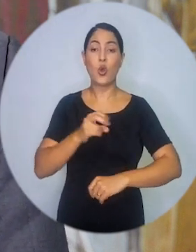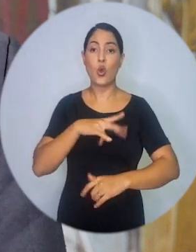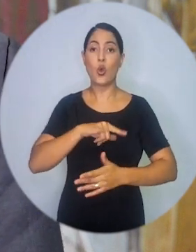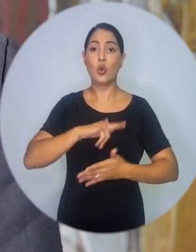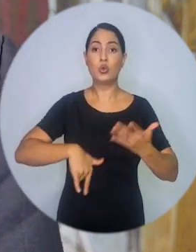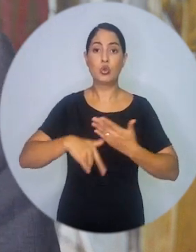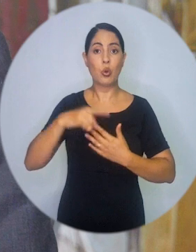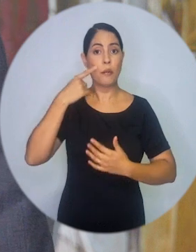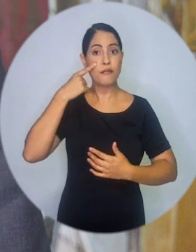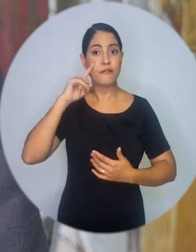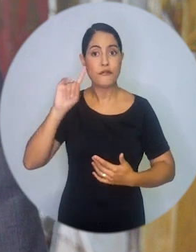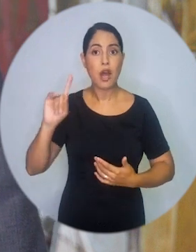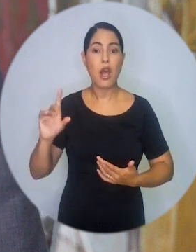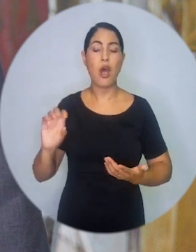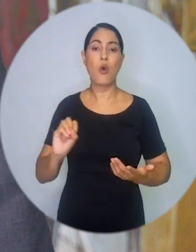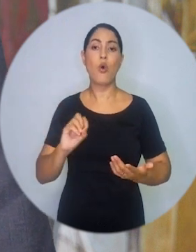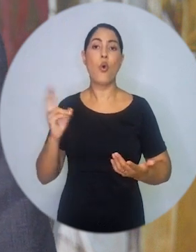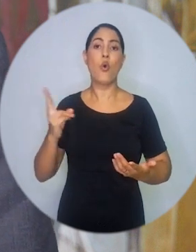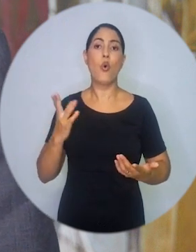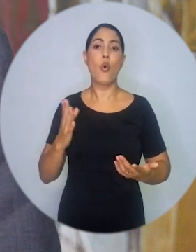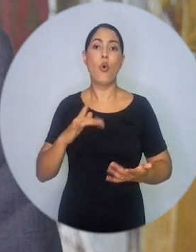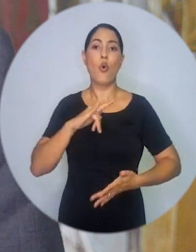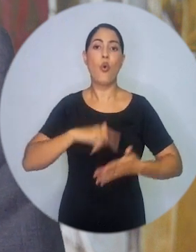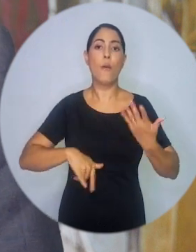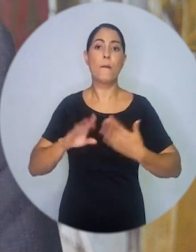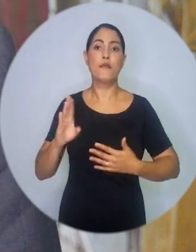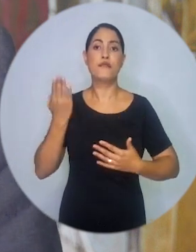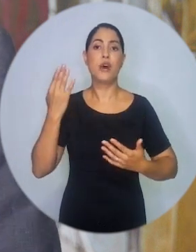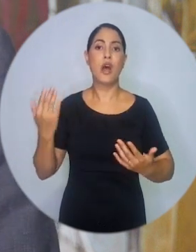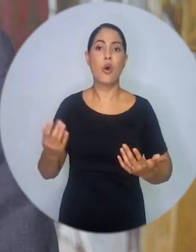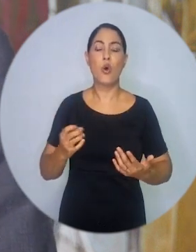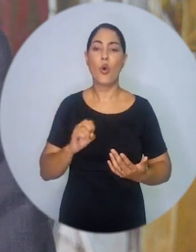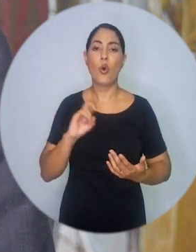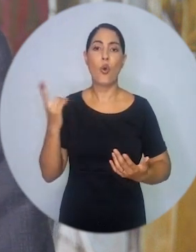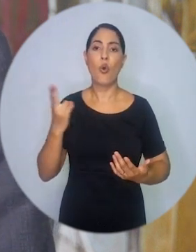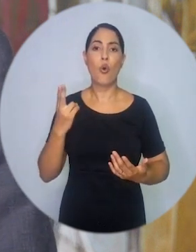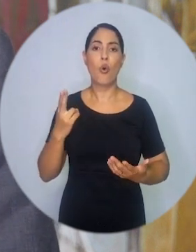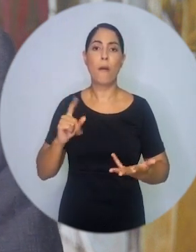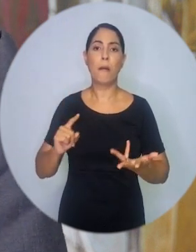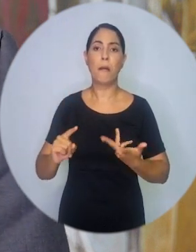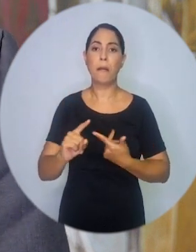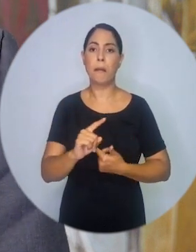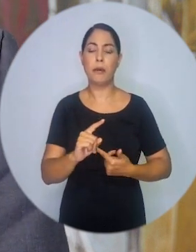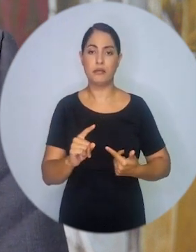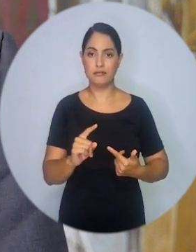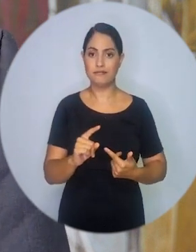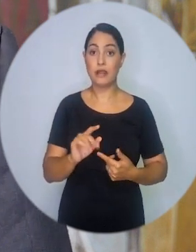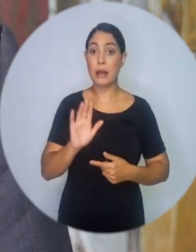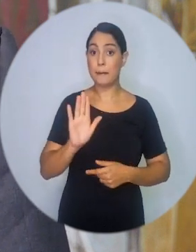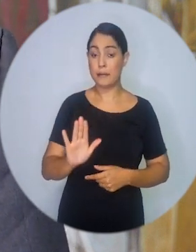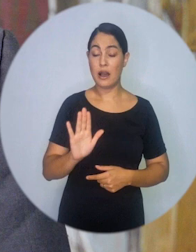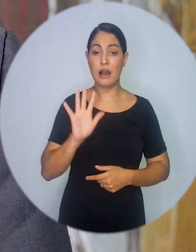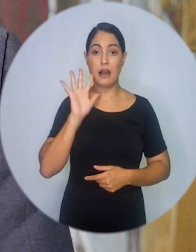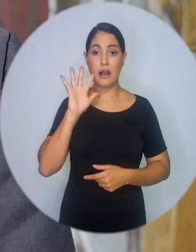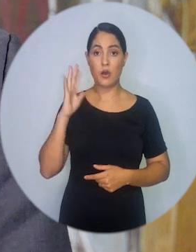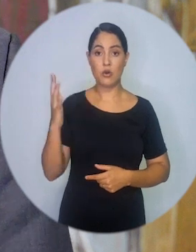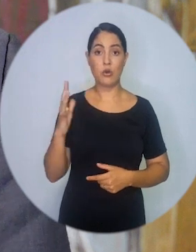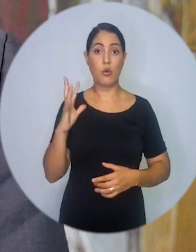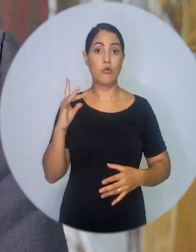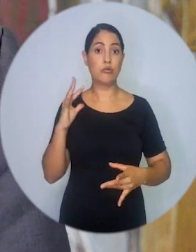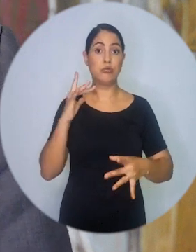com alguns documentos falsificados, sem até documentos necessários para interposição de demandas. Mas como